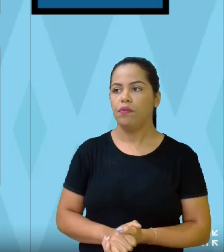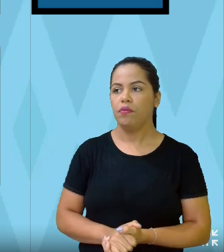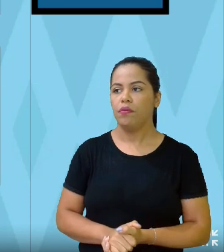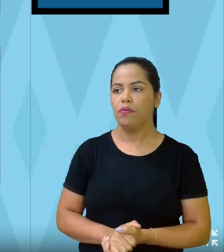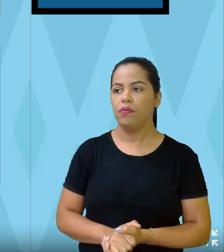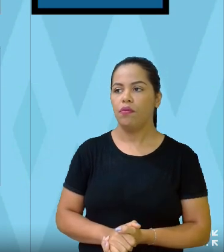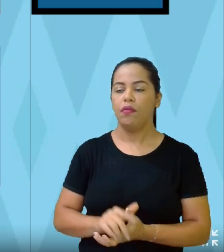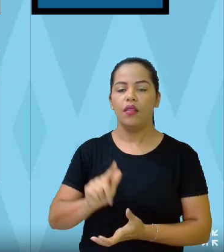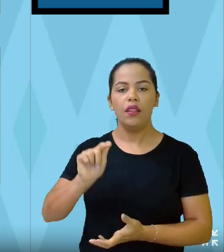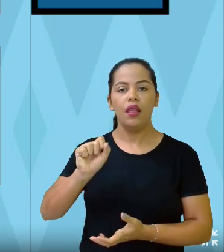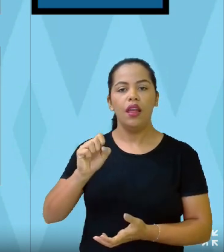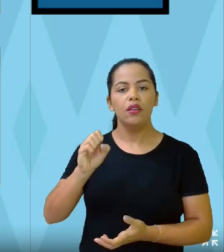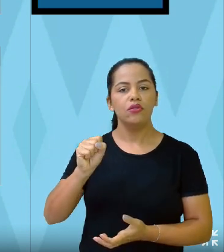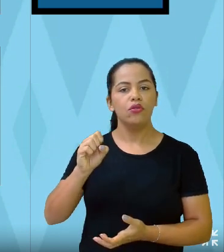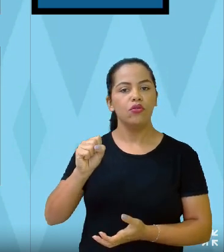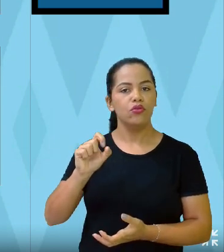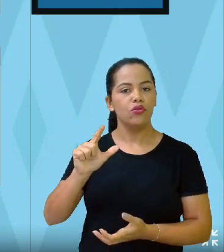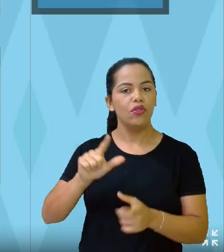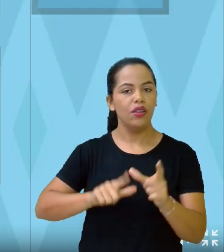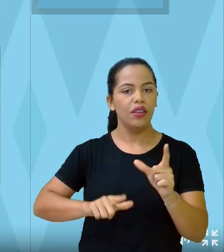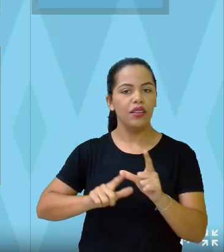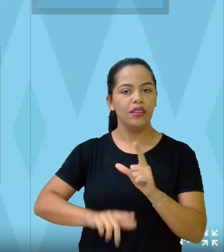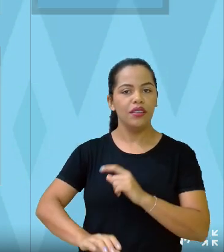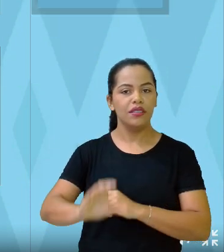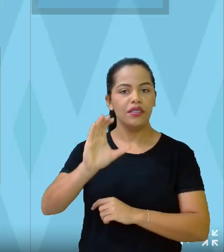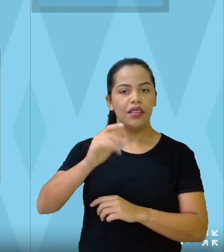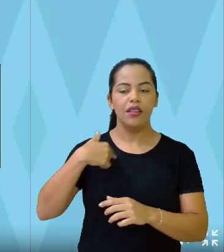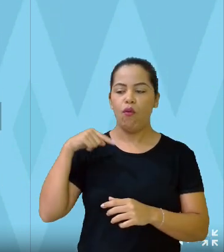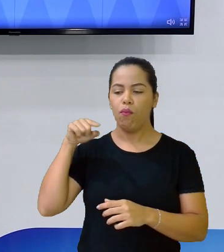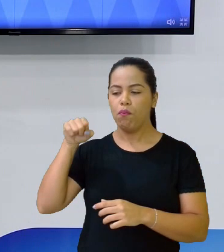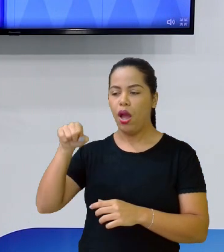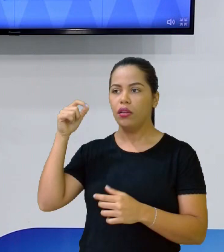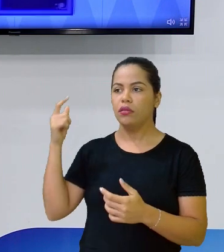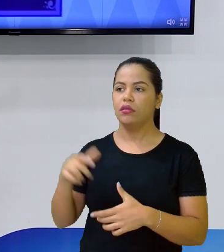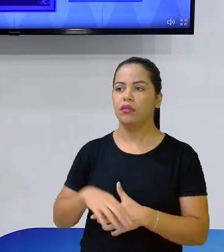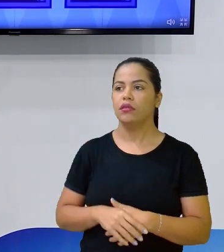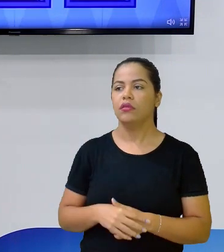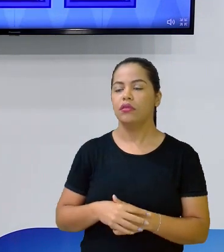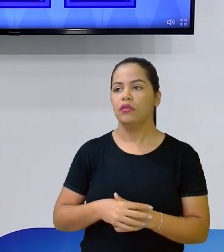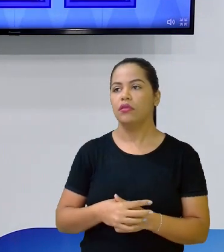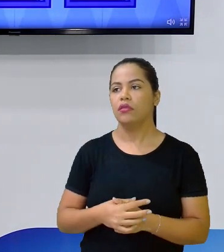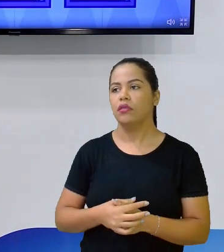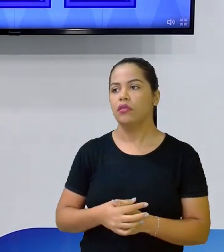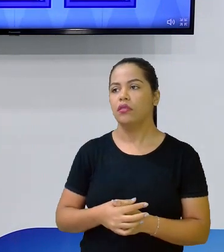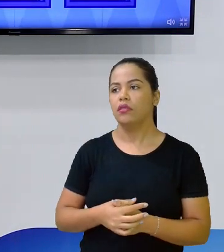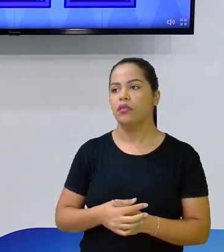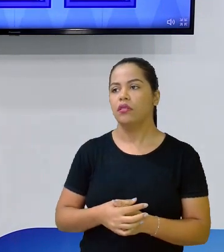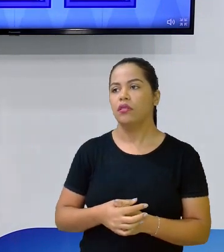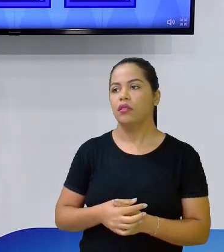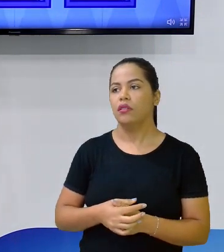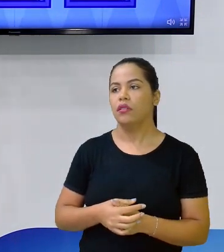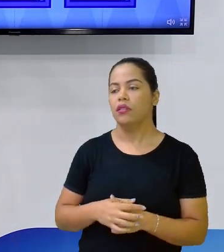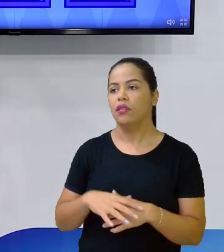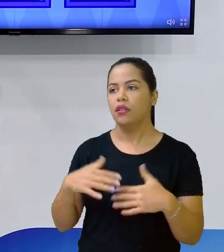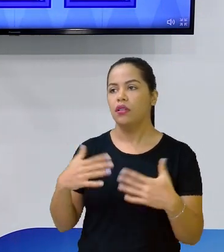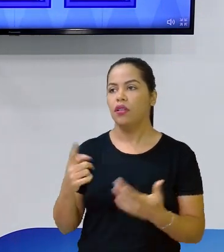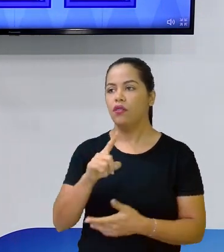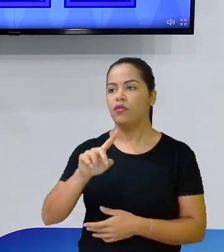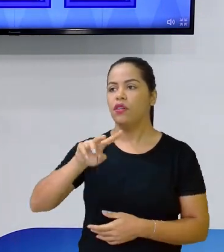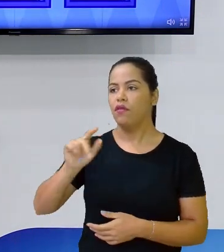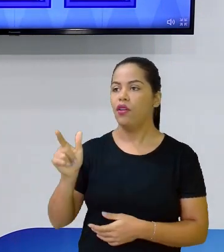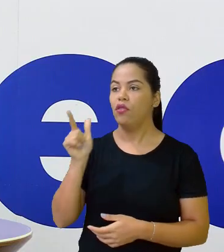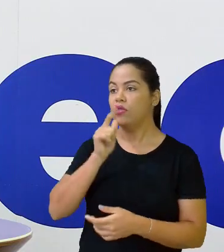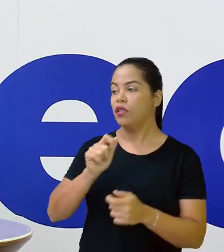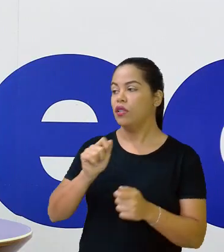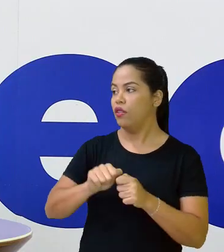estado gasoso, letra C. Aí ele vai marcar lá e você vai conseguir fazer, ó, todos esses outros joguinhos. O Lucas